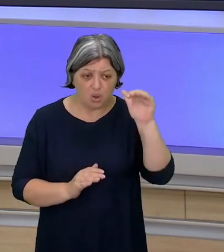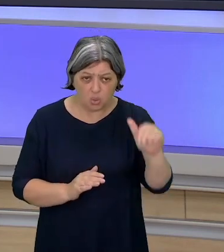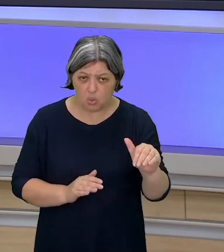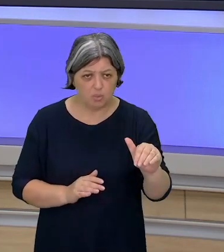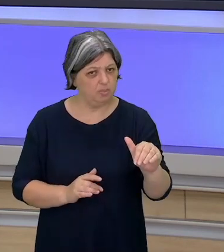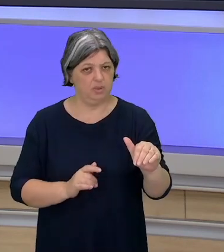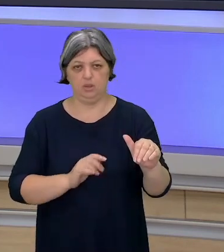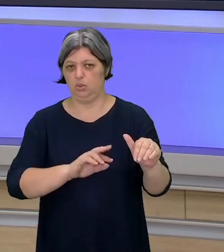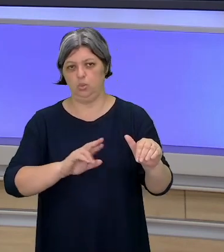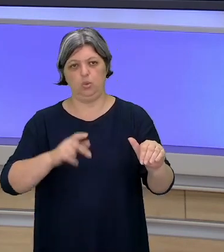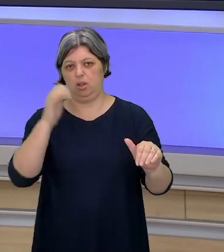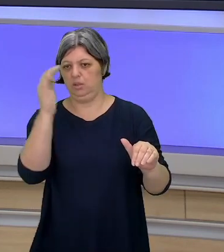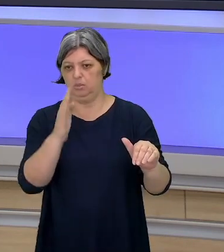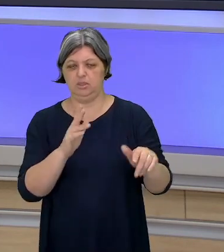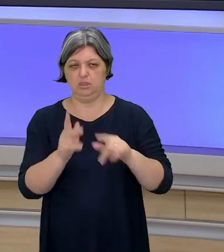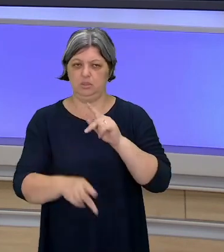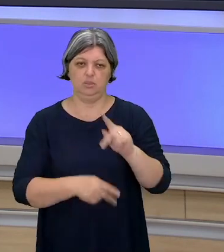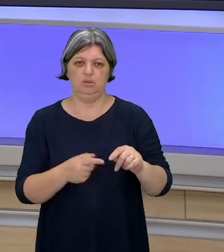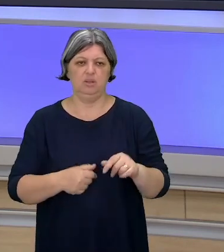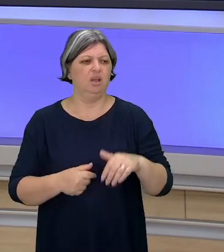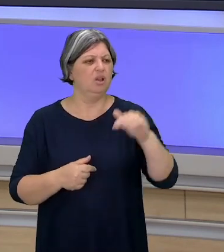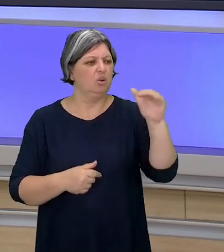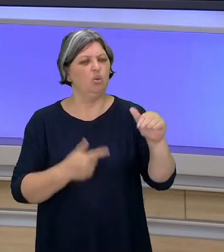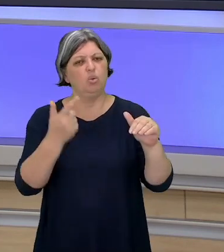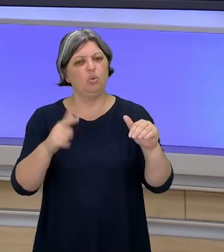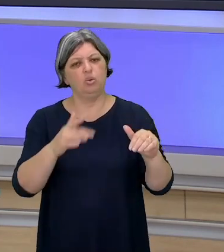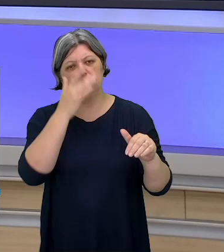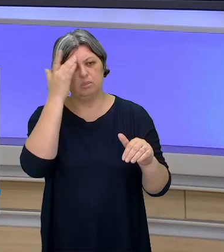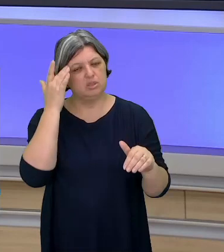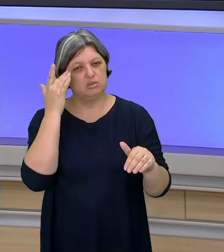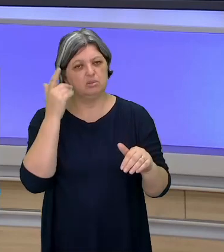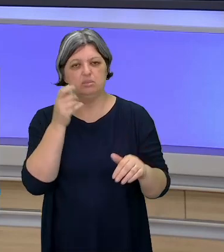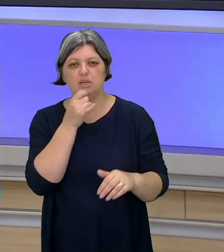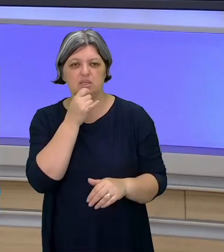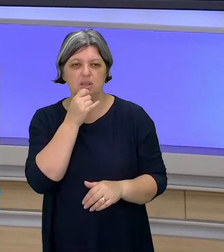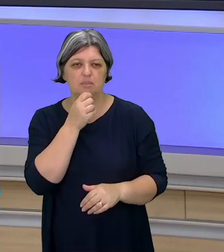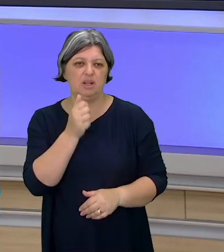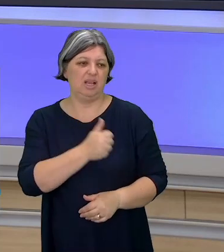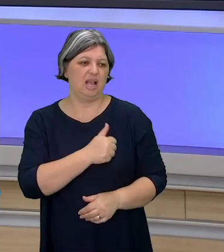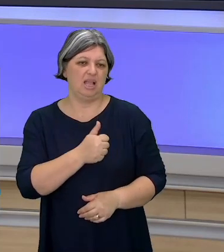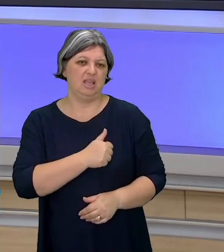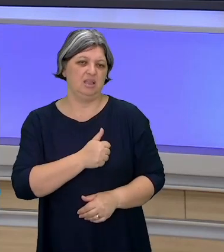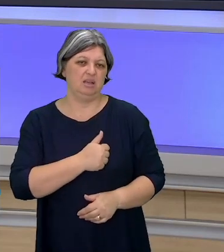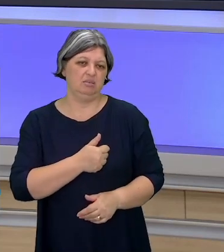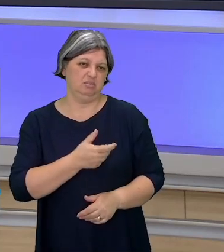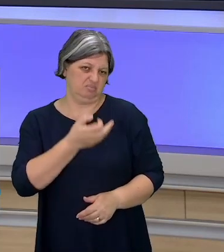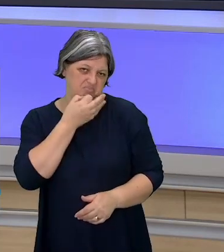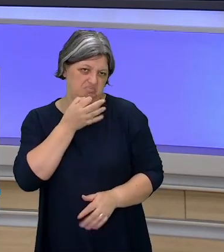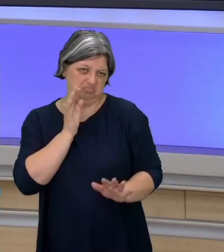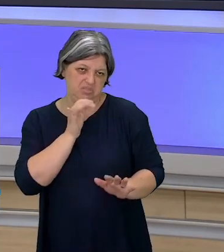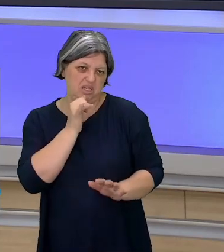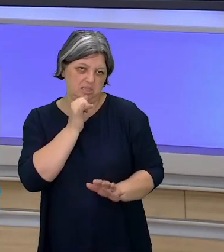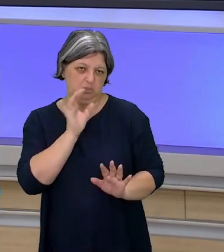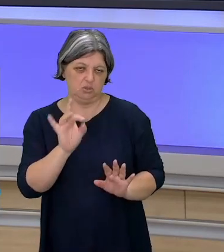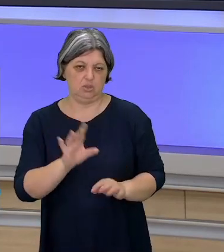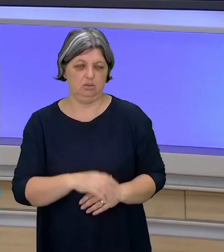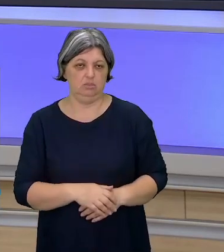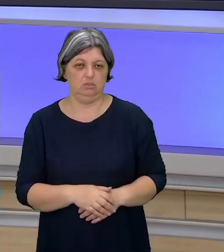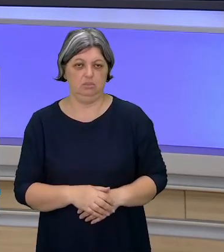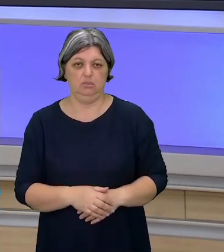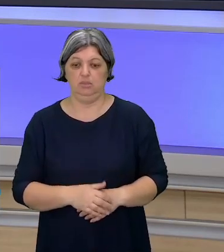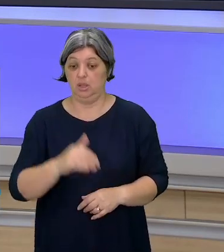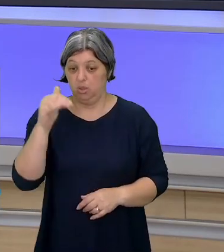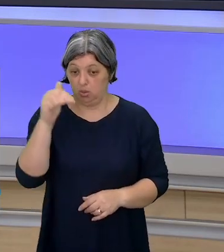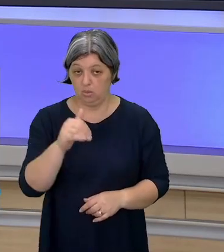nem do brasileiro, a culpa é do moço que está lá em outro país, vamos dizer que é o Canadá. Hoje eu estava falando de Canadá, vai ser o Canadá. Então, a culpa não